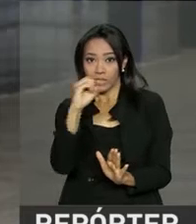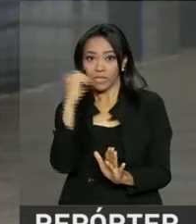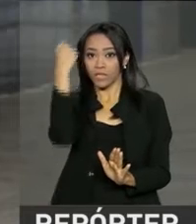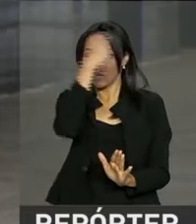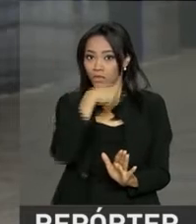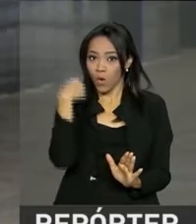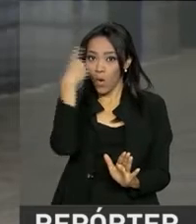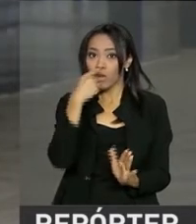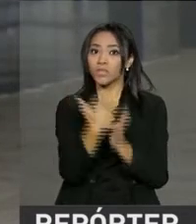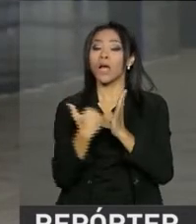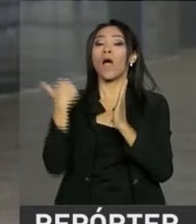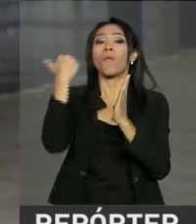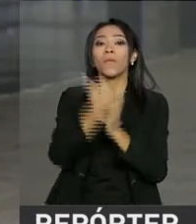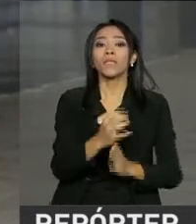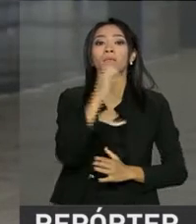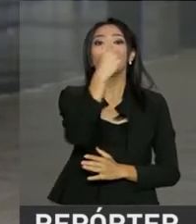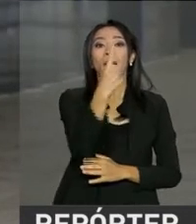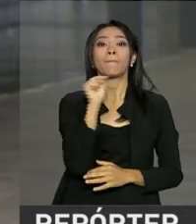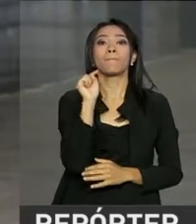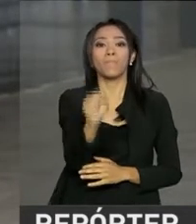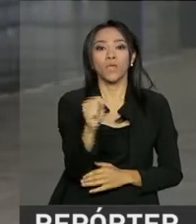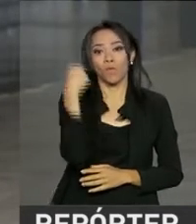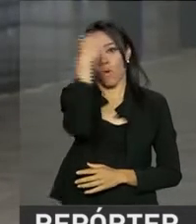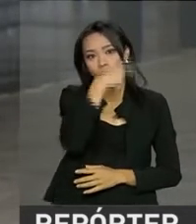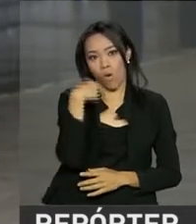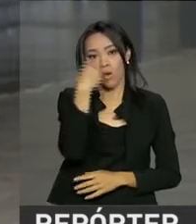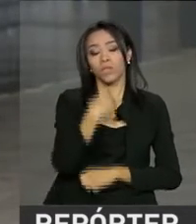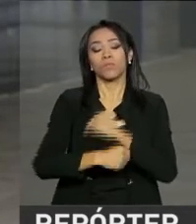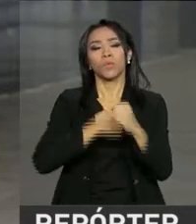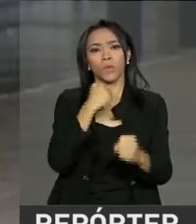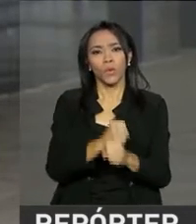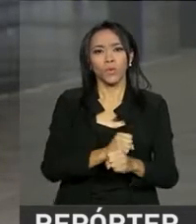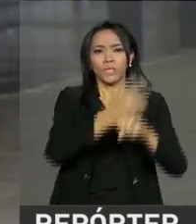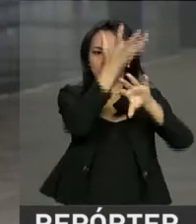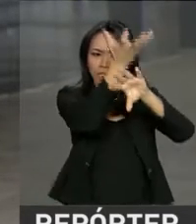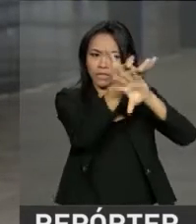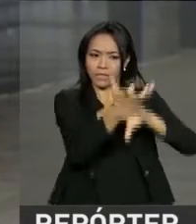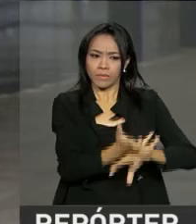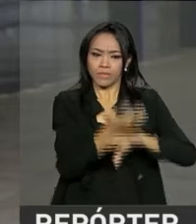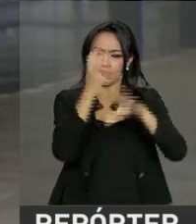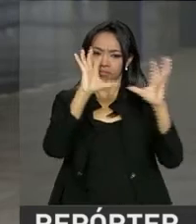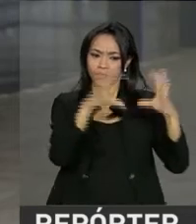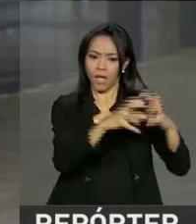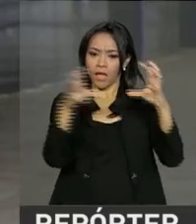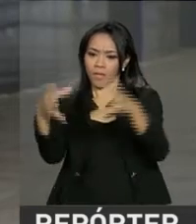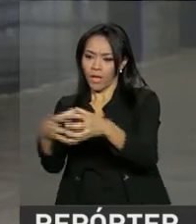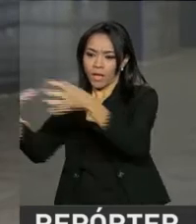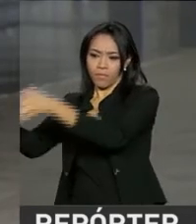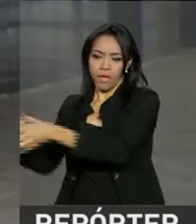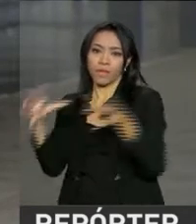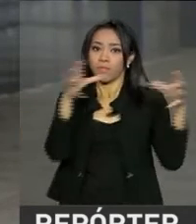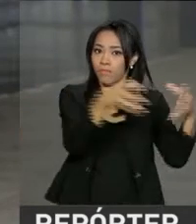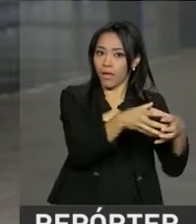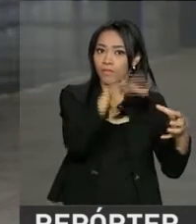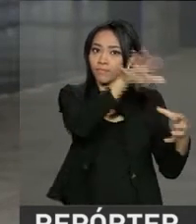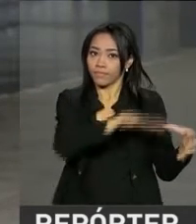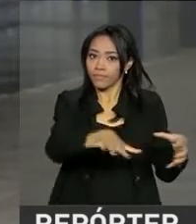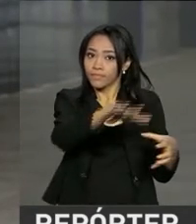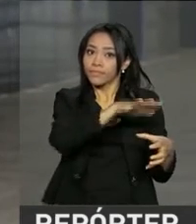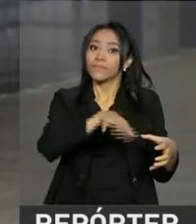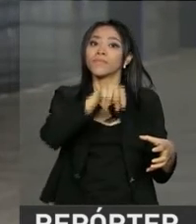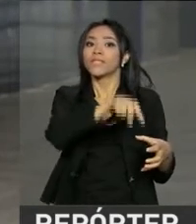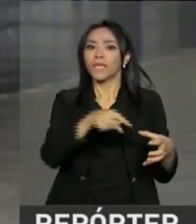atualmente para mil horas por ano e de vídeo conteúdo em áreas de conhecimento em cada uma delas há matérias de